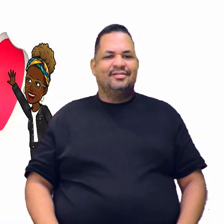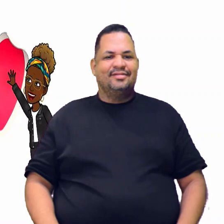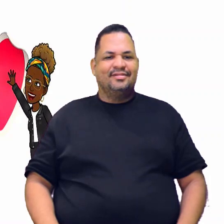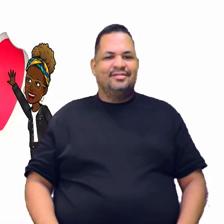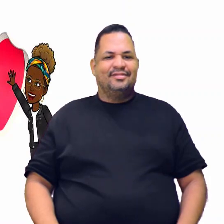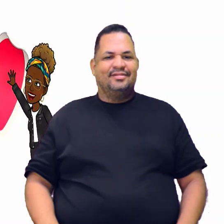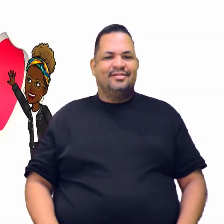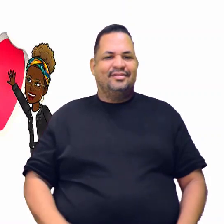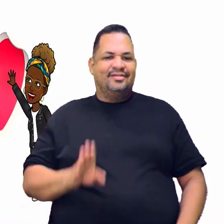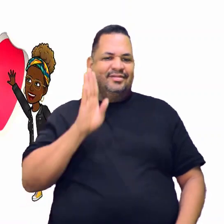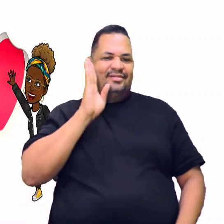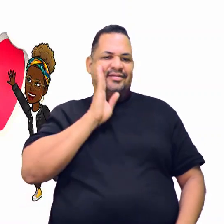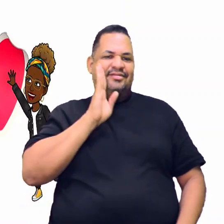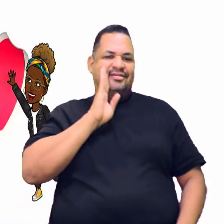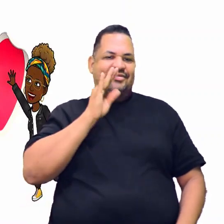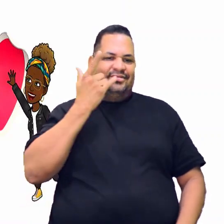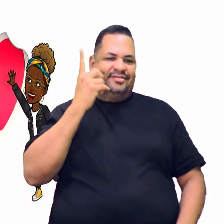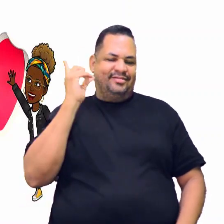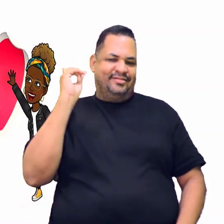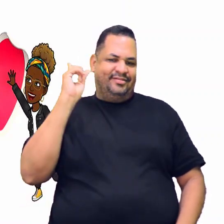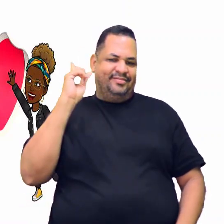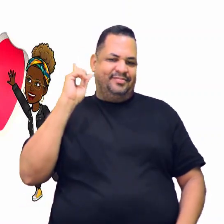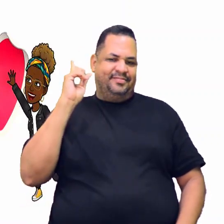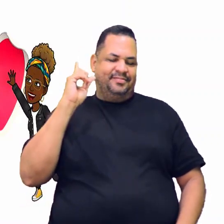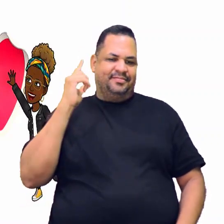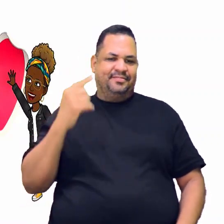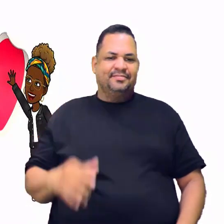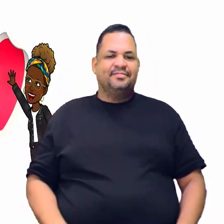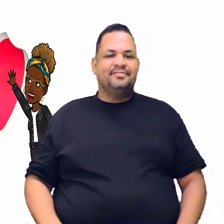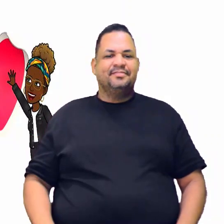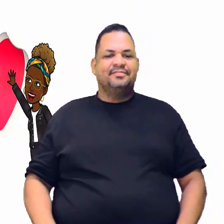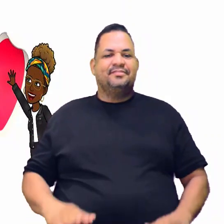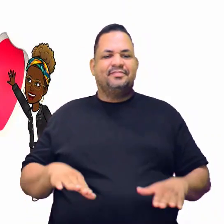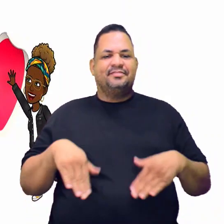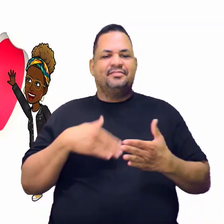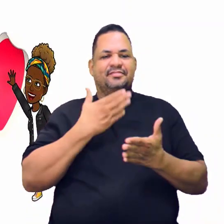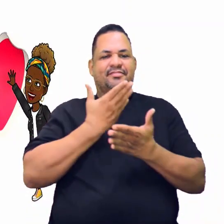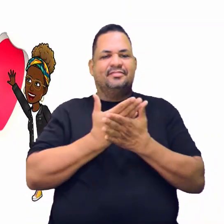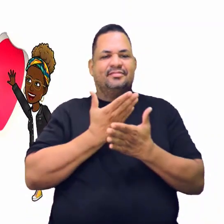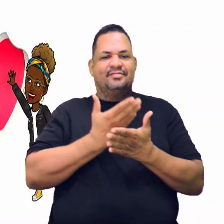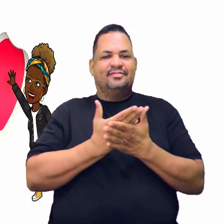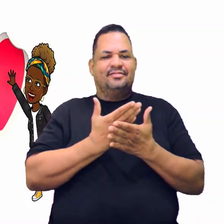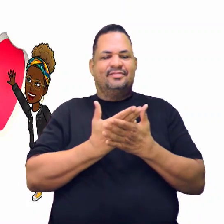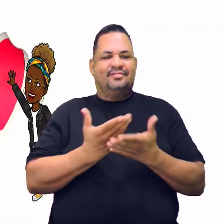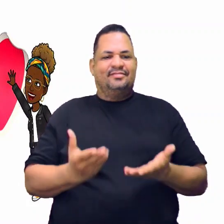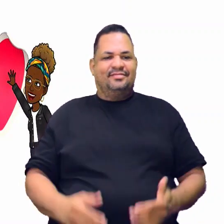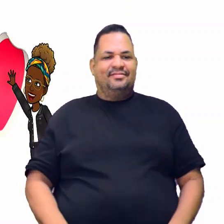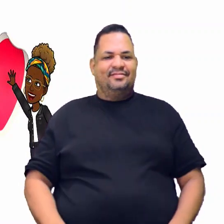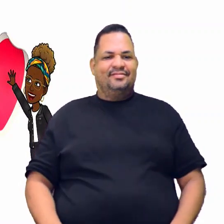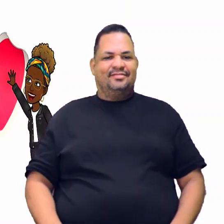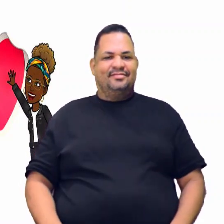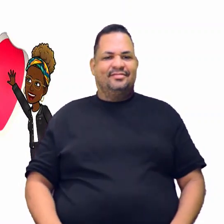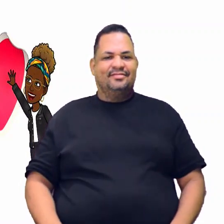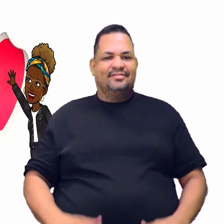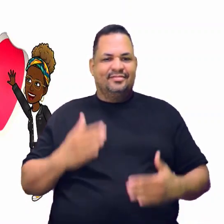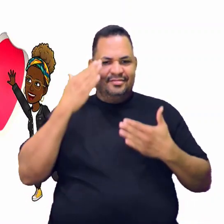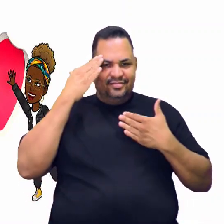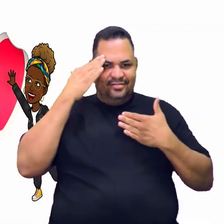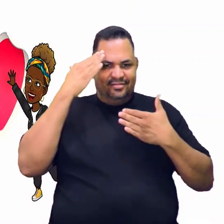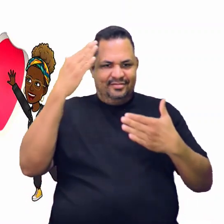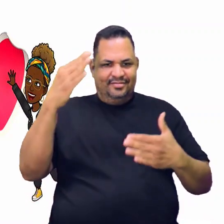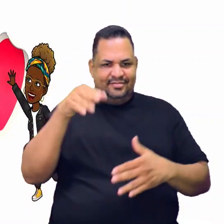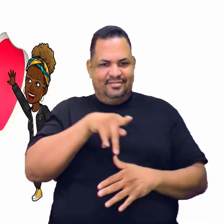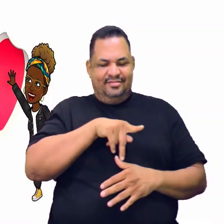que chique, tá certo? No momento da nossa aula, arrasaram, tá bom? Obrigada,